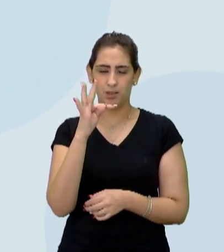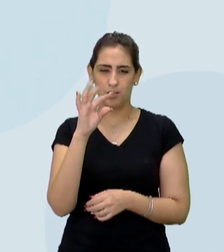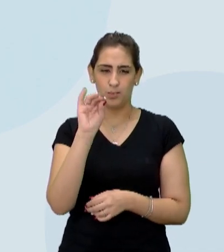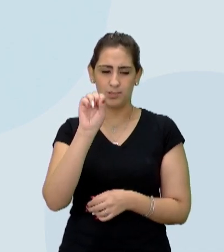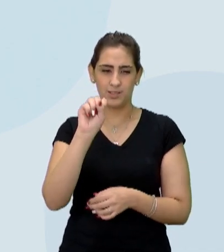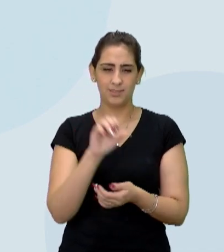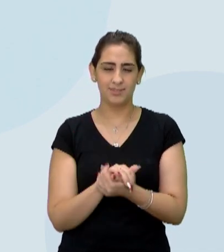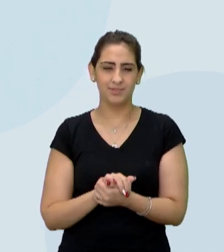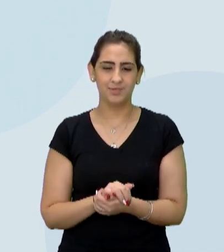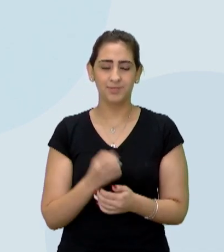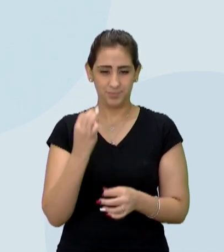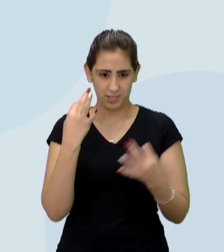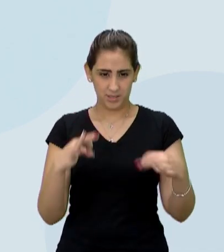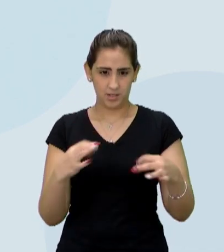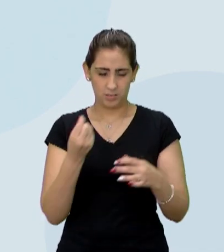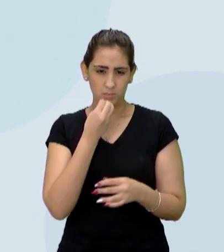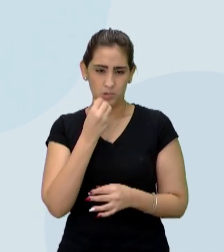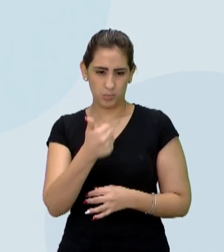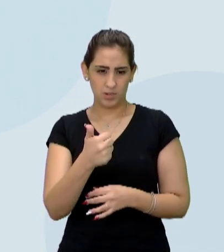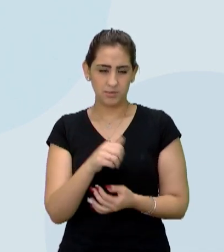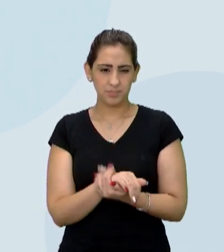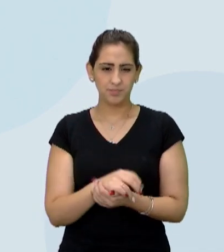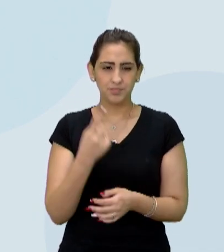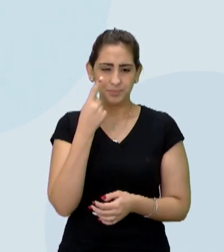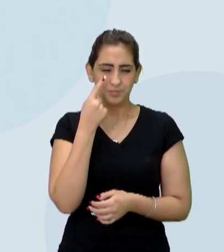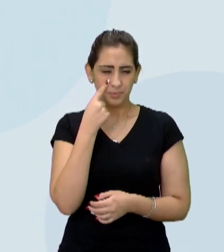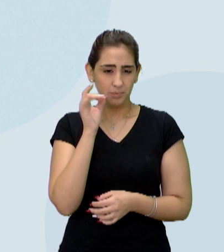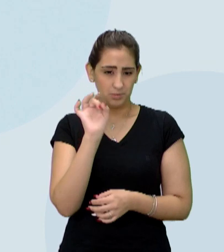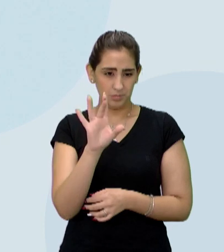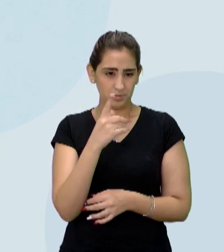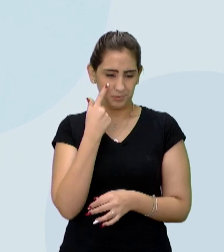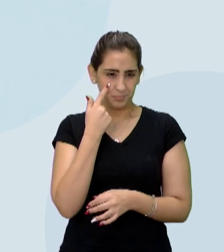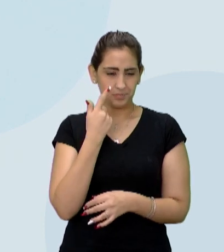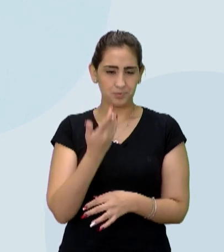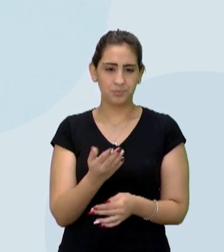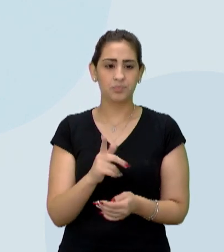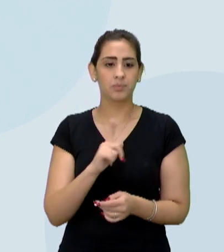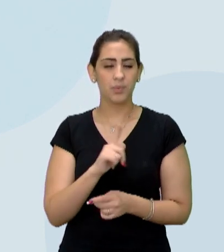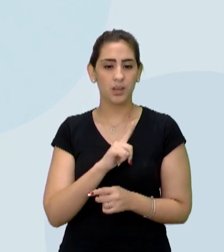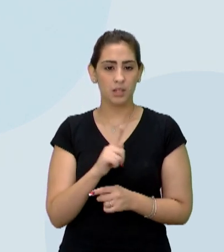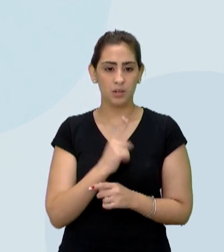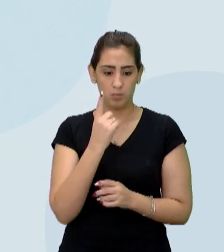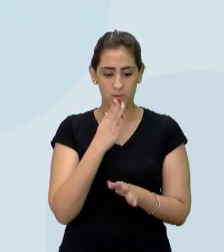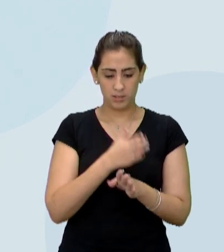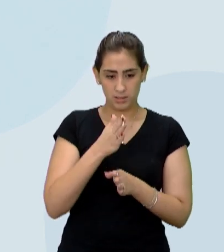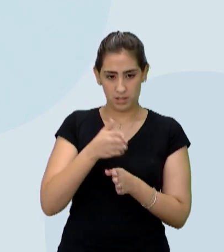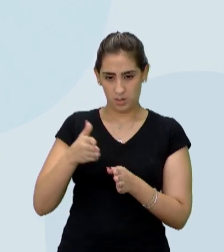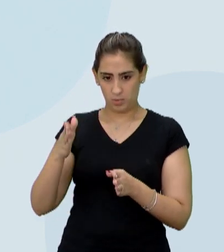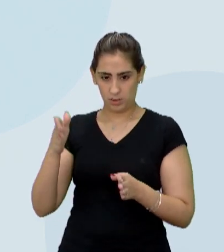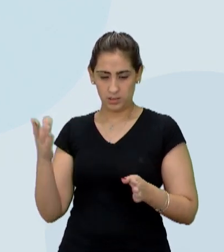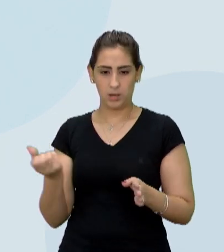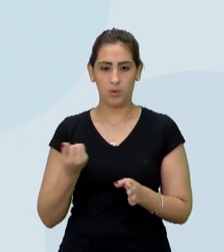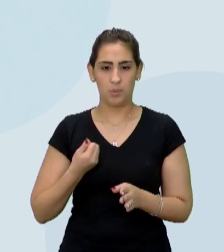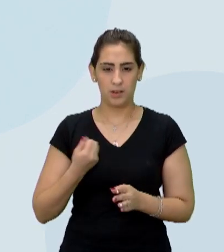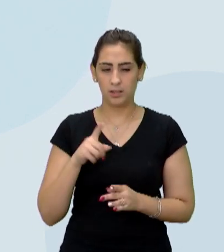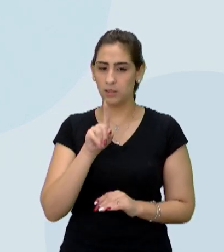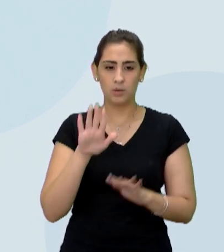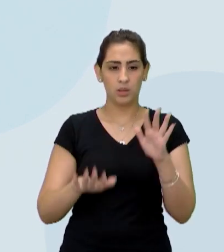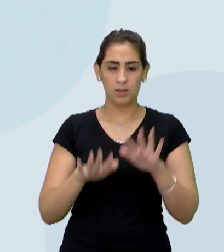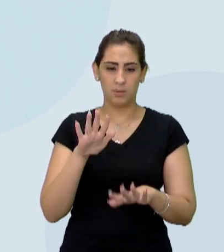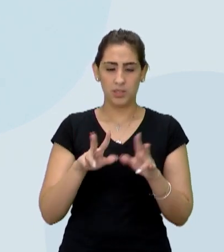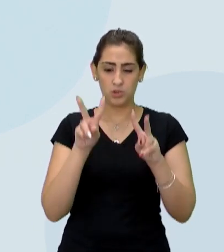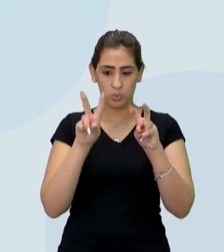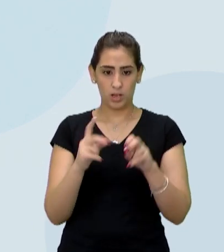certo? Muito bem. Então, olha só, nesse caso aí, nós temos aí uma sequência, né, que não depende do